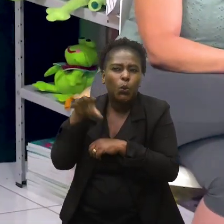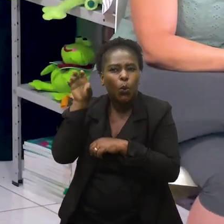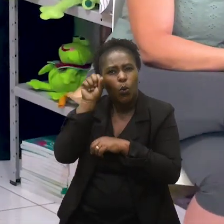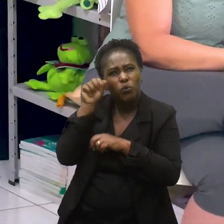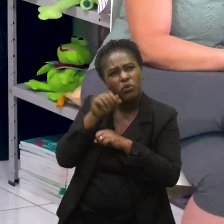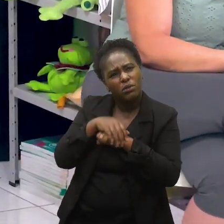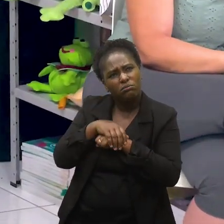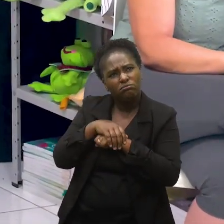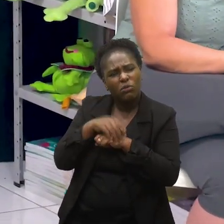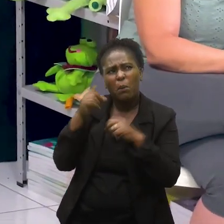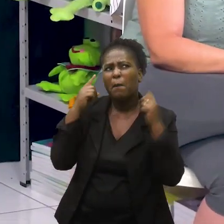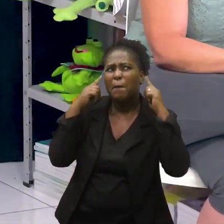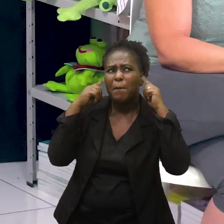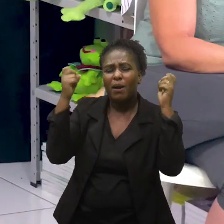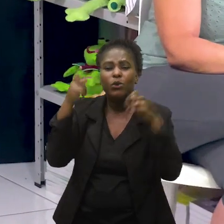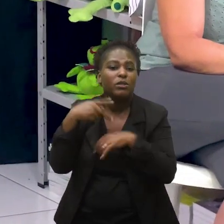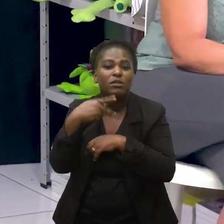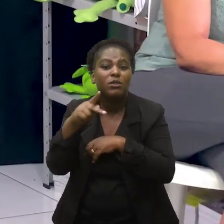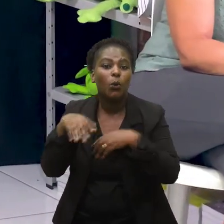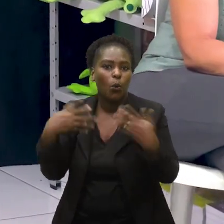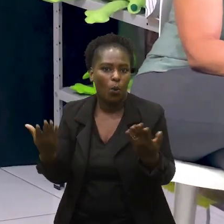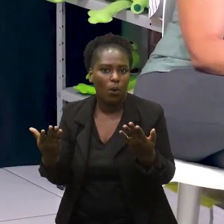ele fez: